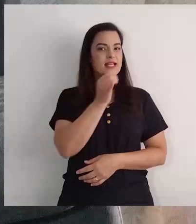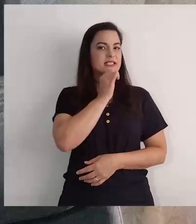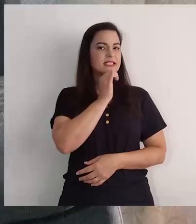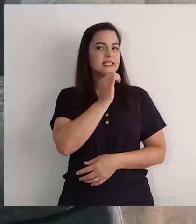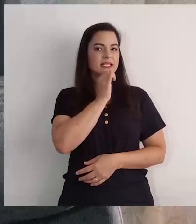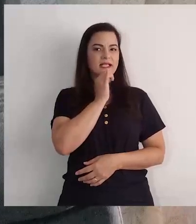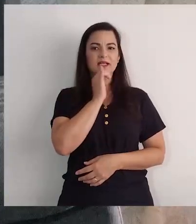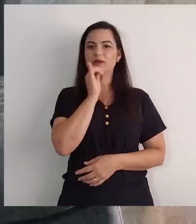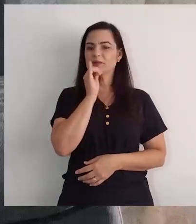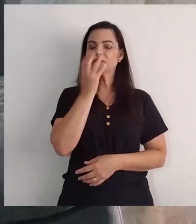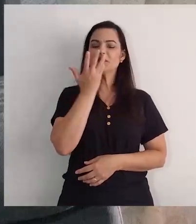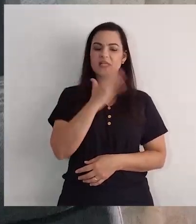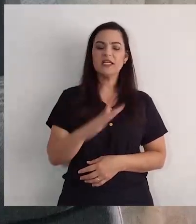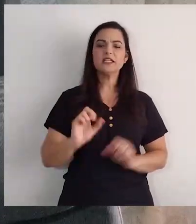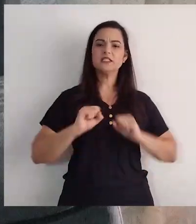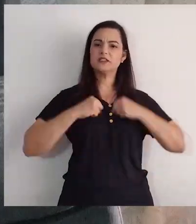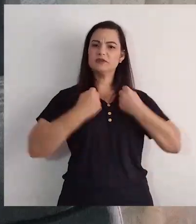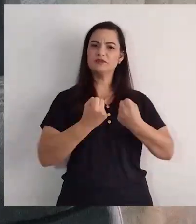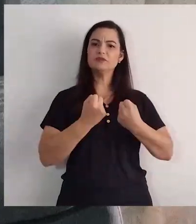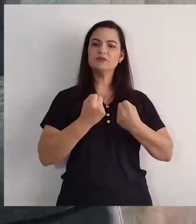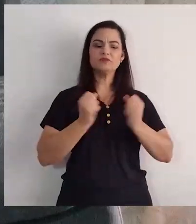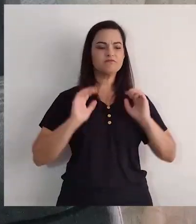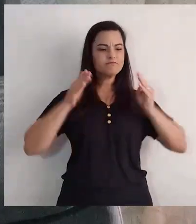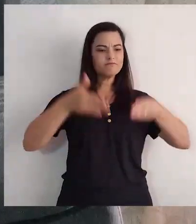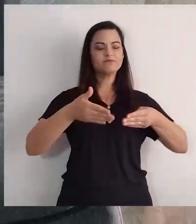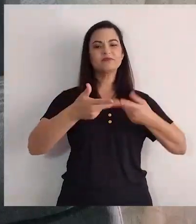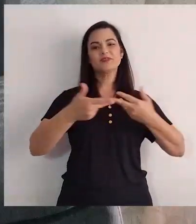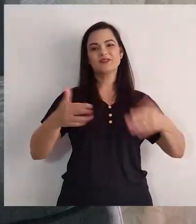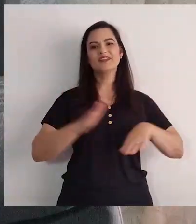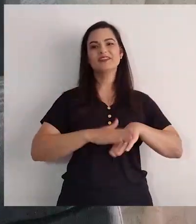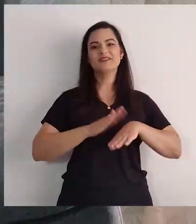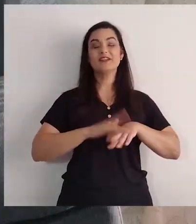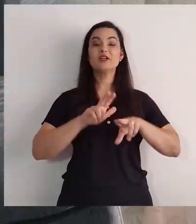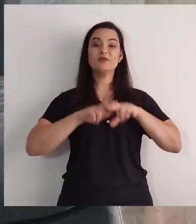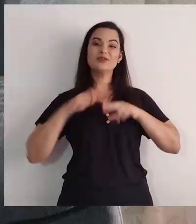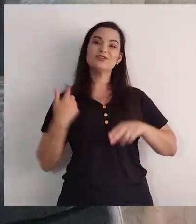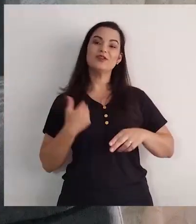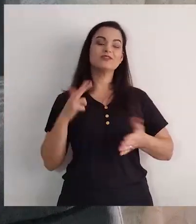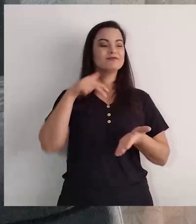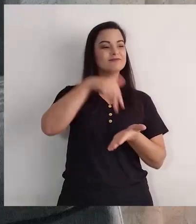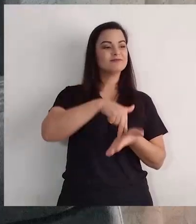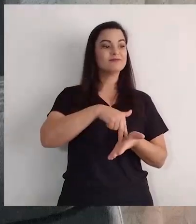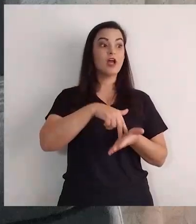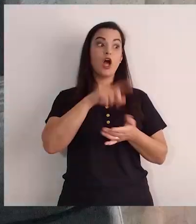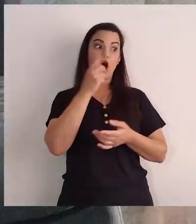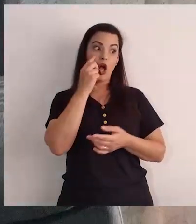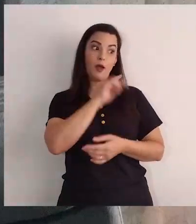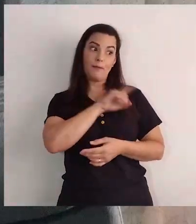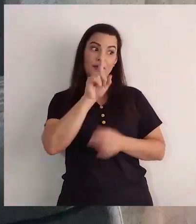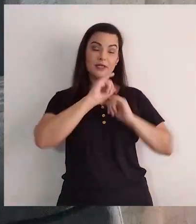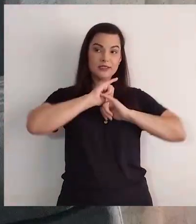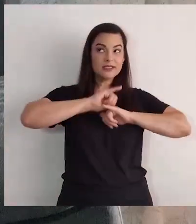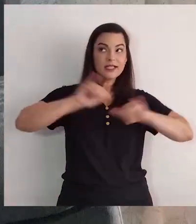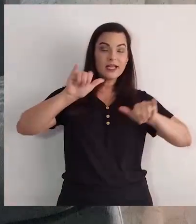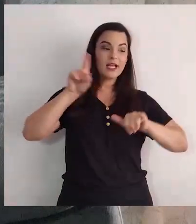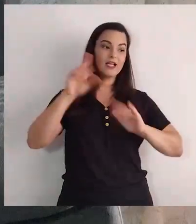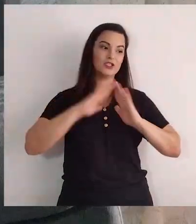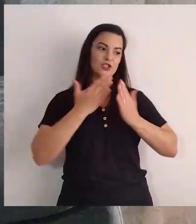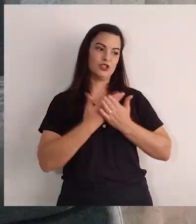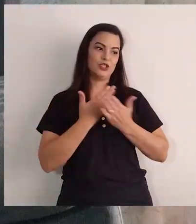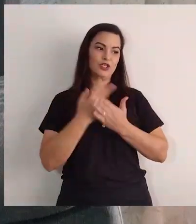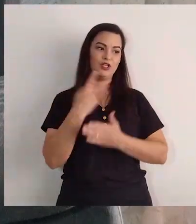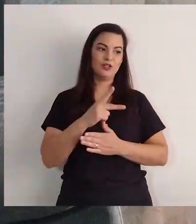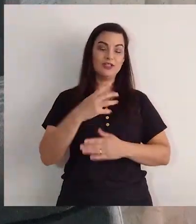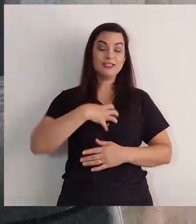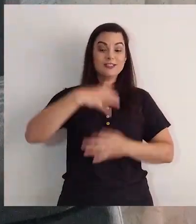muito dedicado em tudo que ele faz. E por isso que a gente está aqui hoje. E manda um recadinho lá pro pessoal da sua escola. Tenho certeza que todo mundo lá do